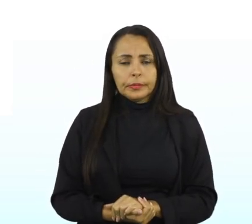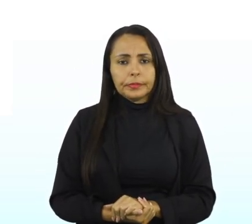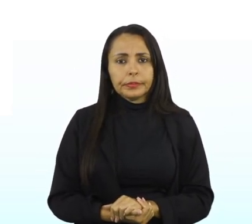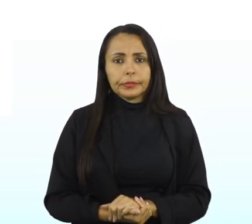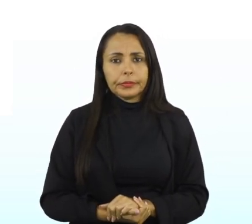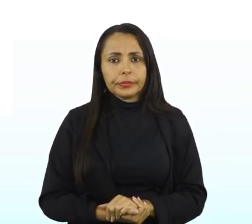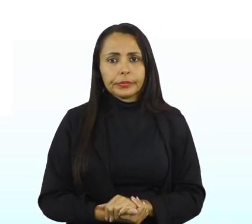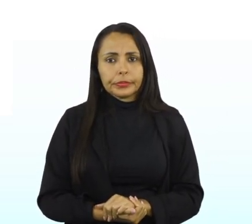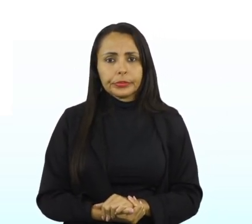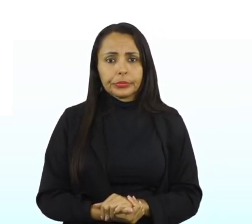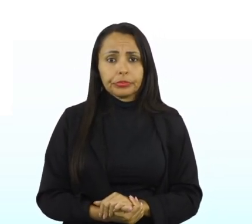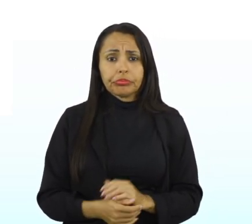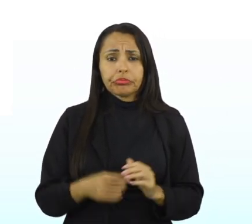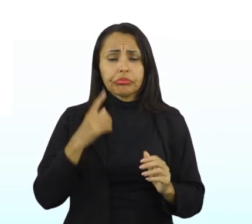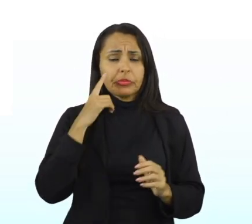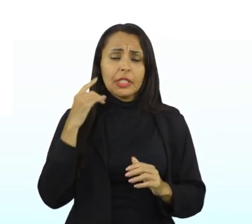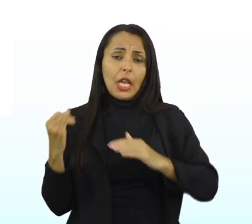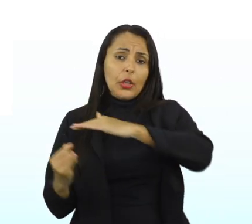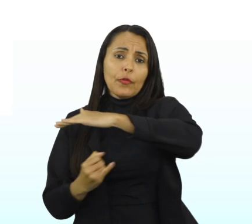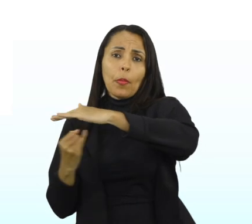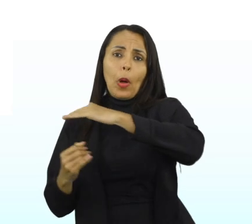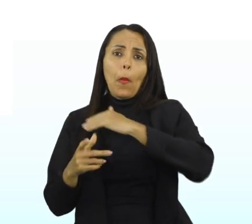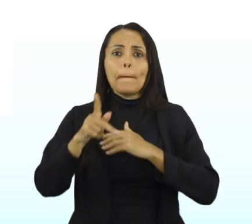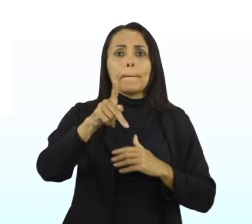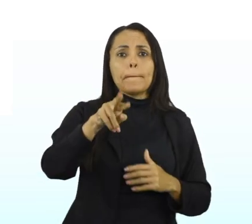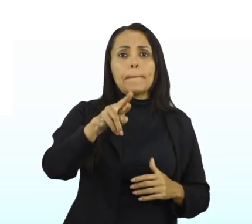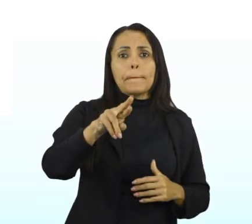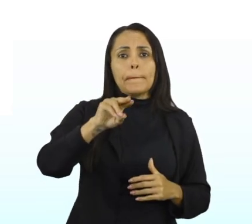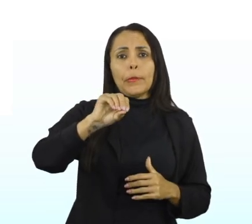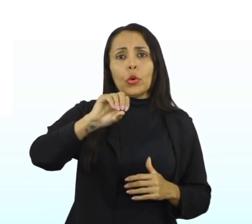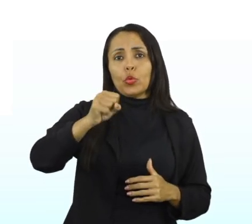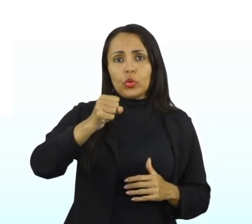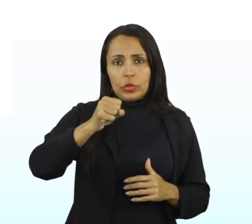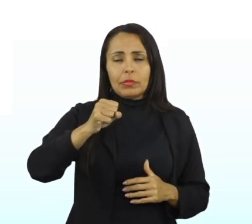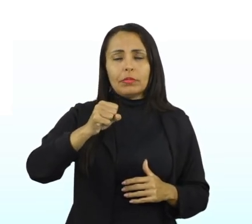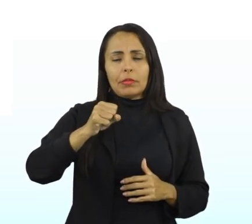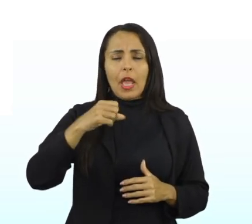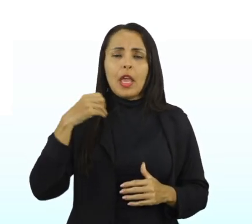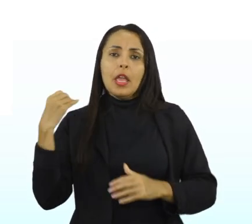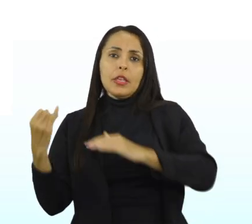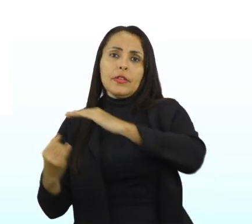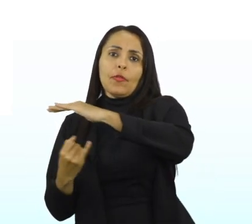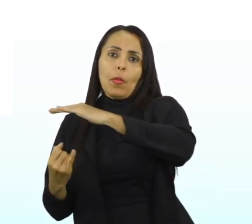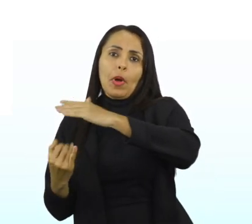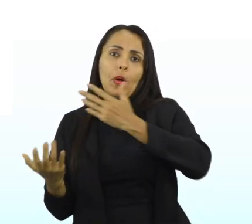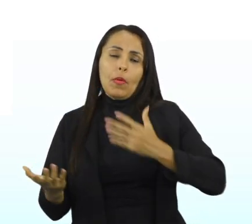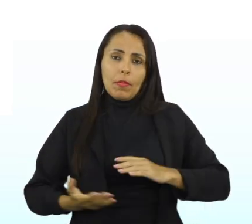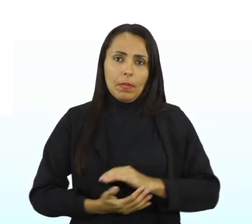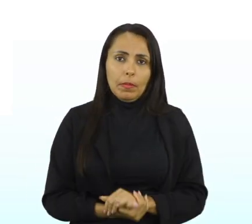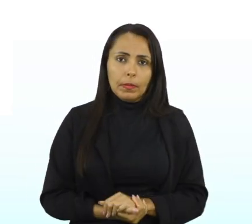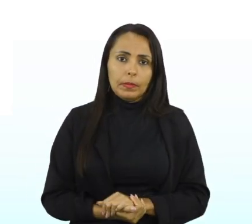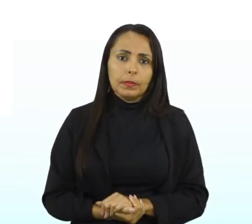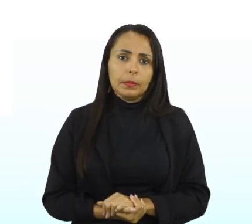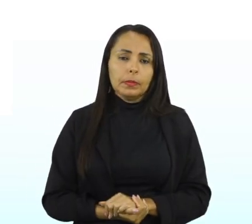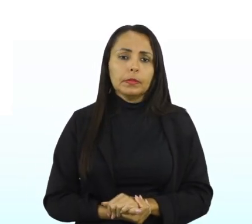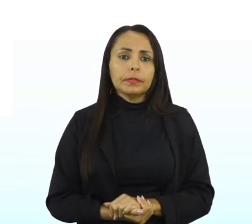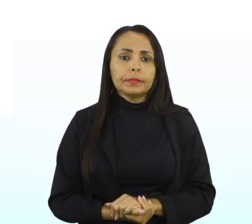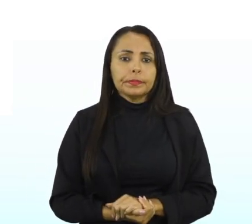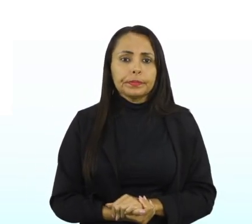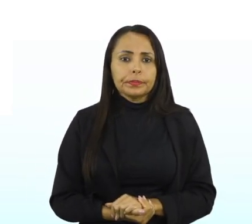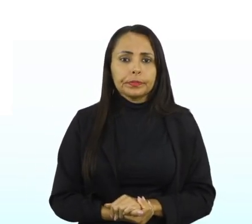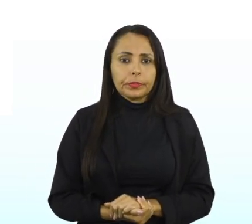pro foge da norma padrão. Então é uma informalidade aí. Na letra B, você e teatro de revista.